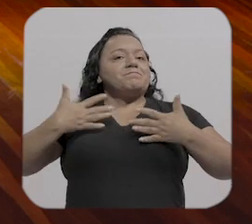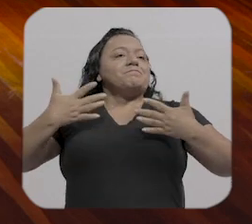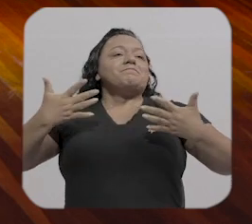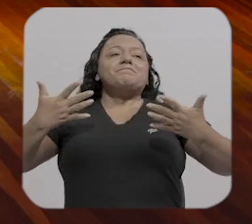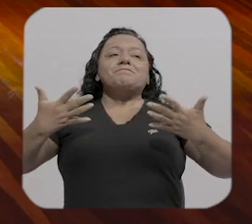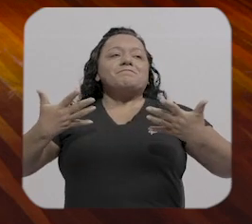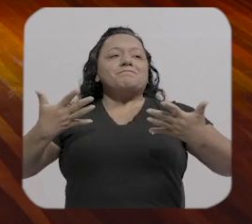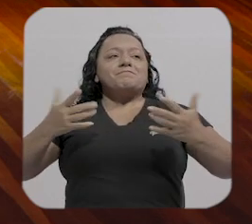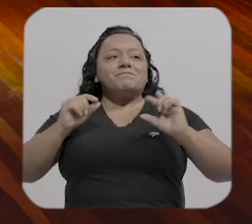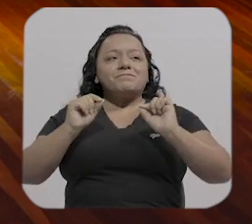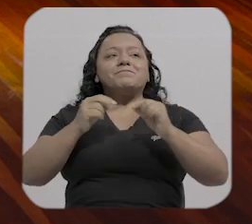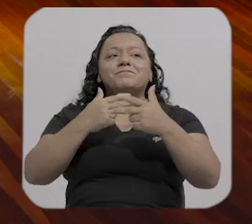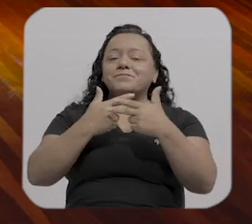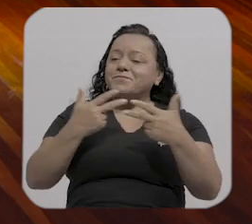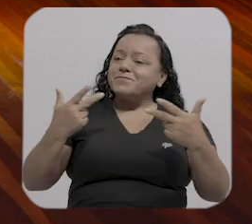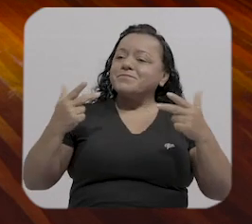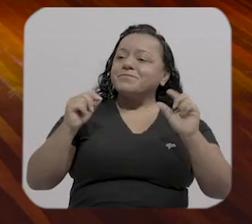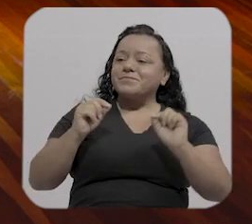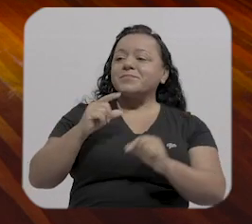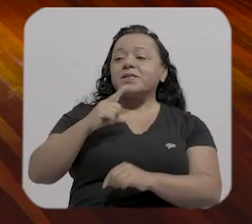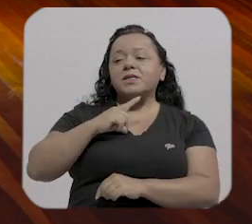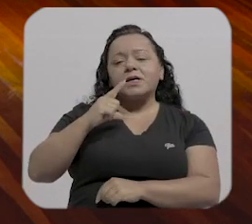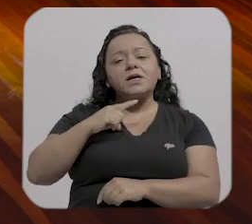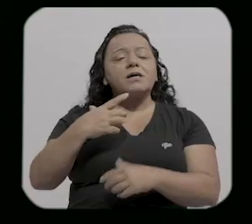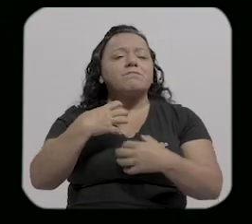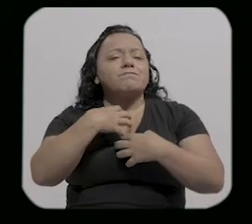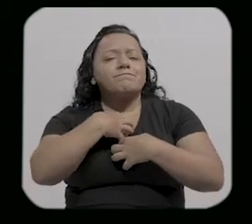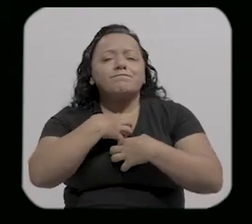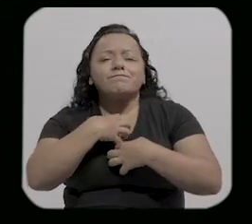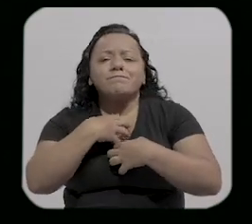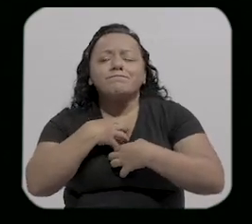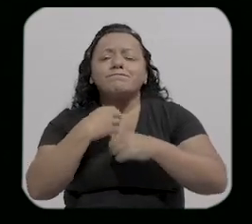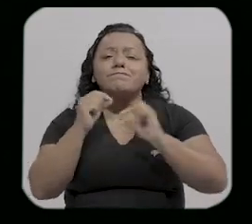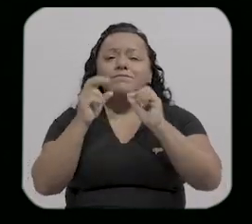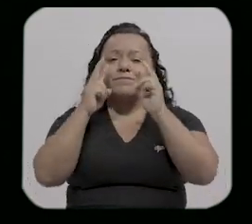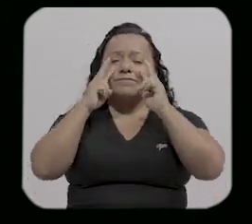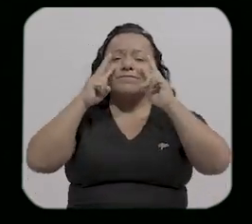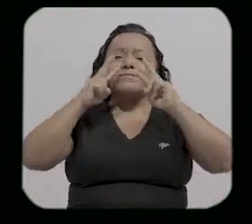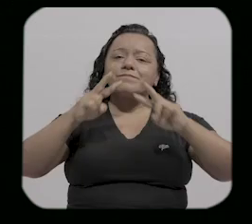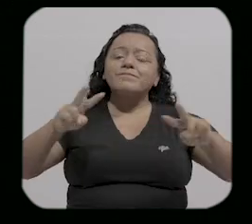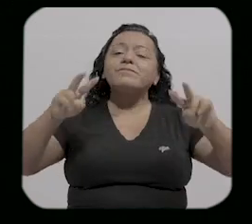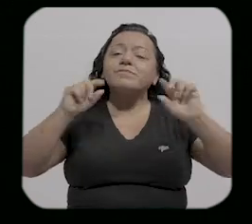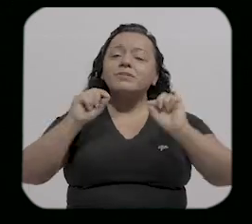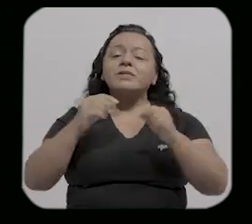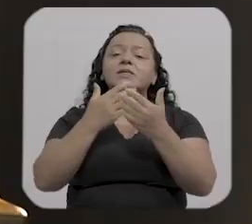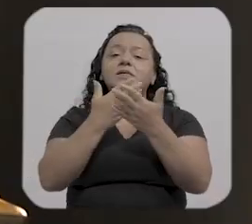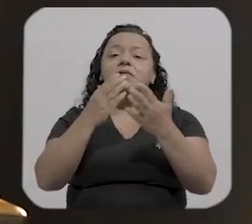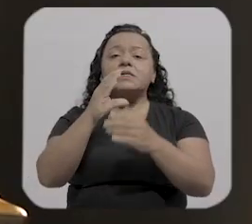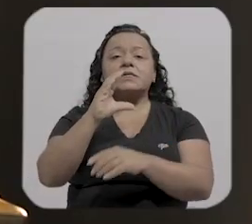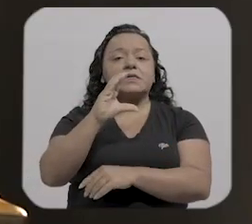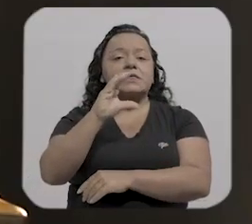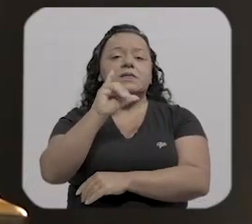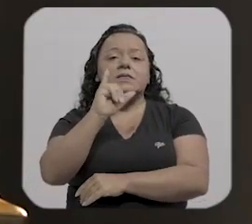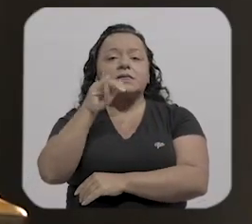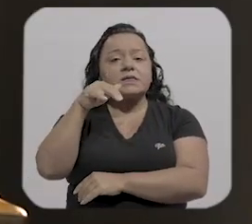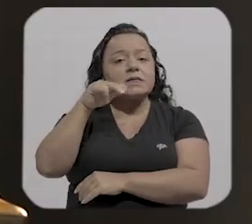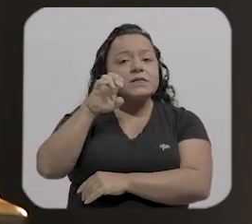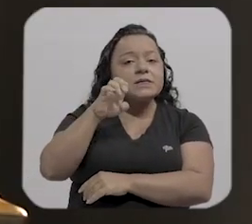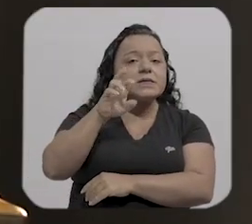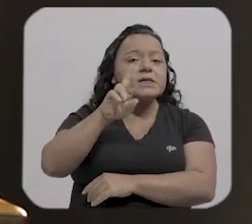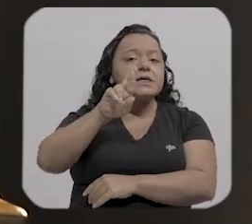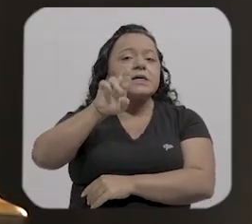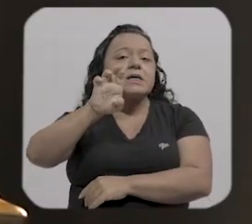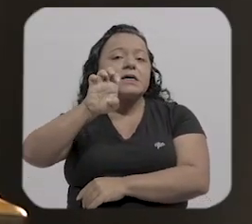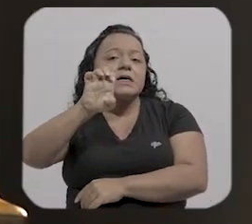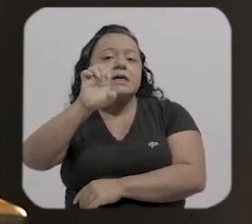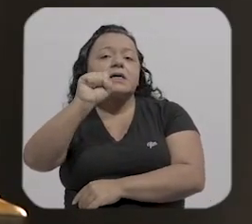ao êxtase, né? Ao êxtase, né? Essa era a sensação de ver. Essa era a minha sensação de ver, né? Cine Resc? Cine Resc,